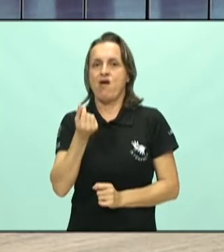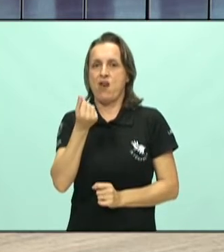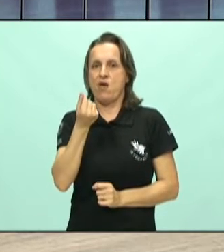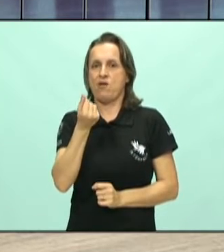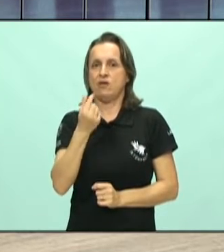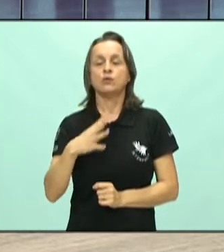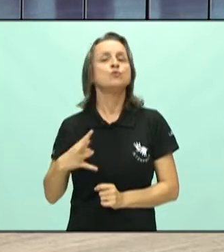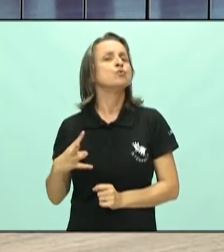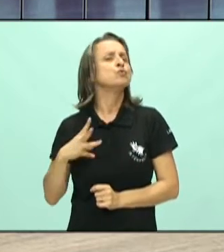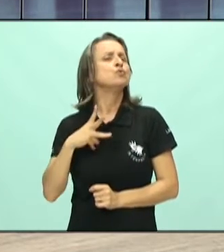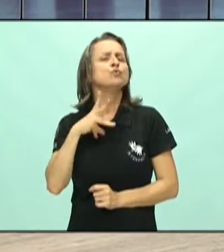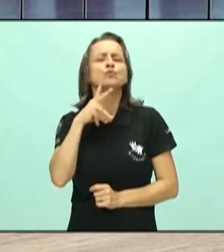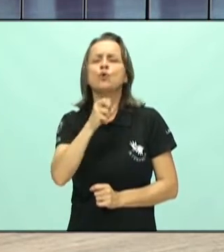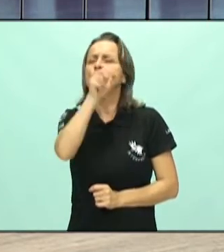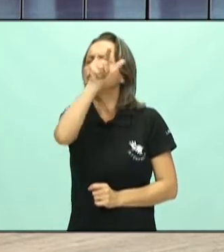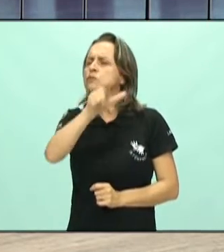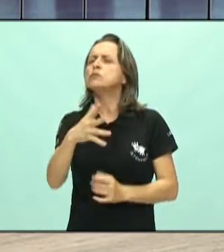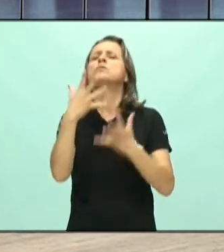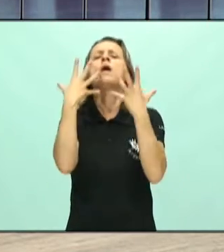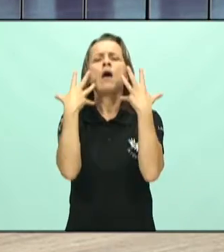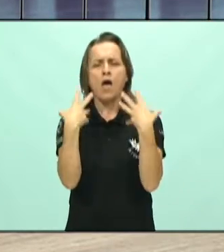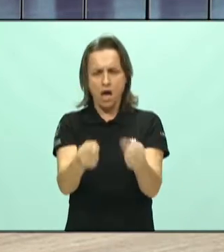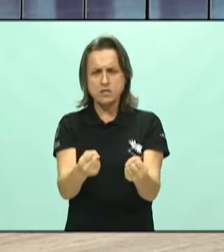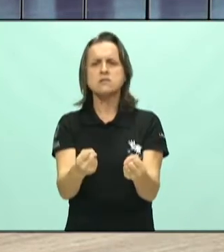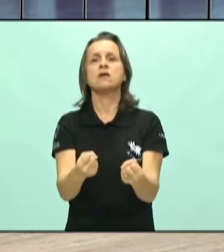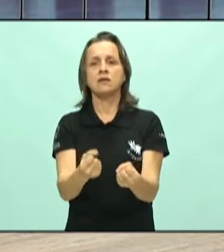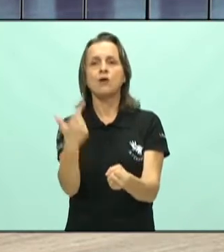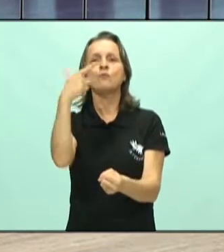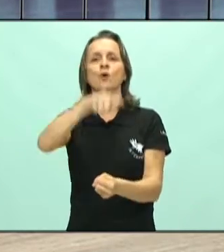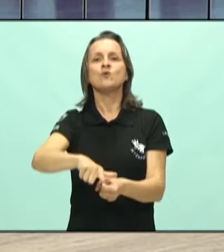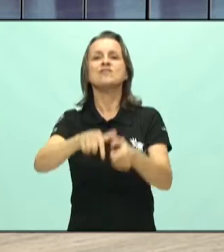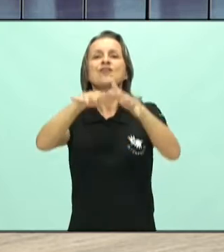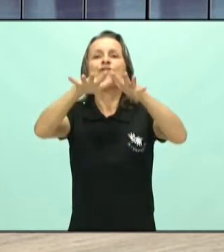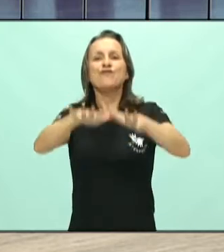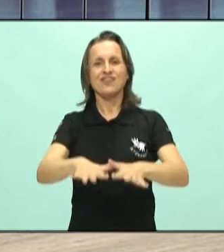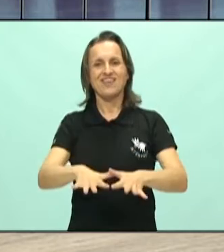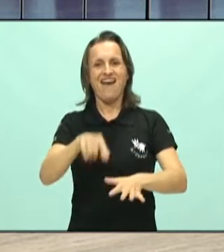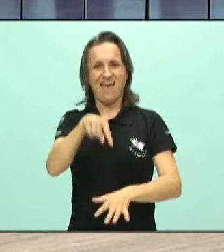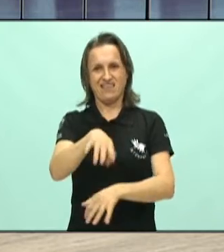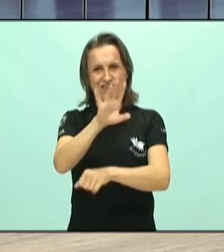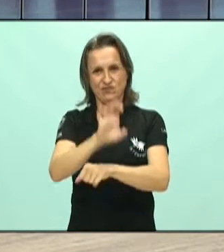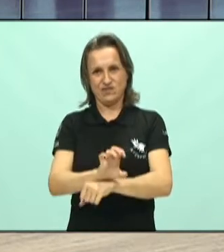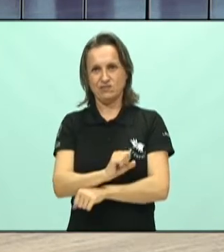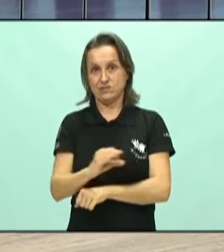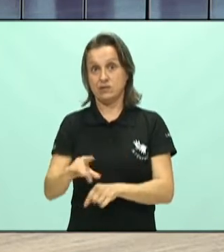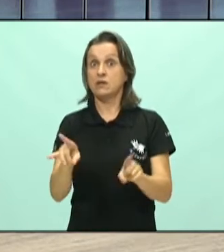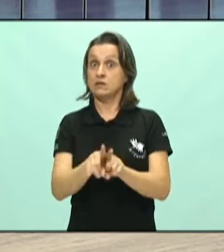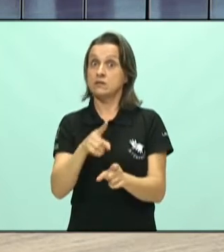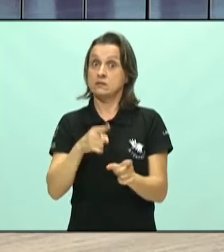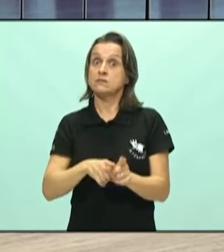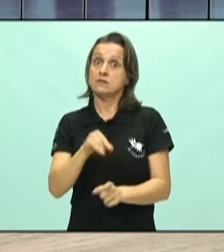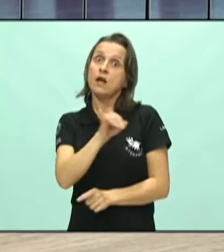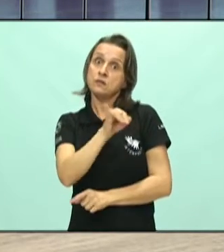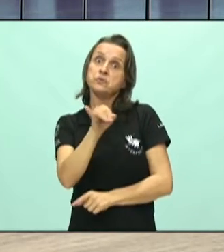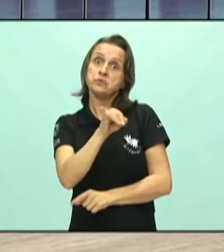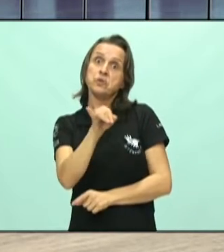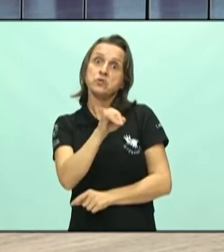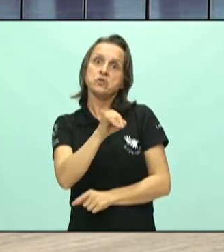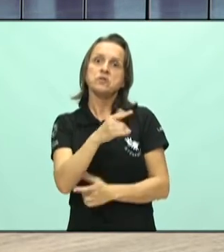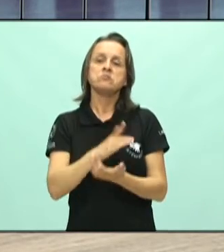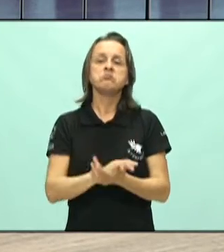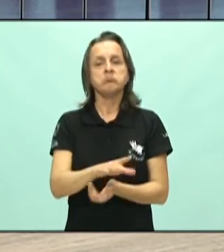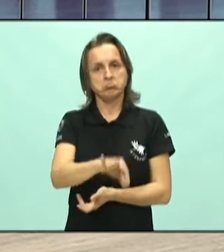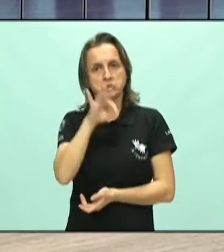Todos cederam para poder manter aqui em Itajaí, aqui no estado de Santa Catarina, né, em Itajaí, que acabou ficando com essa